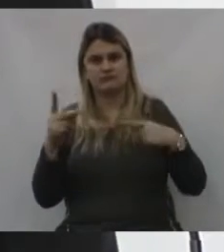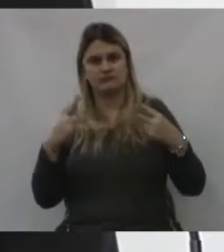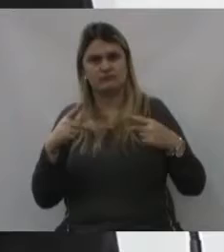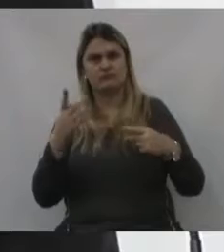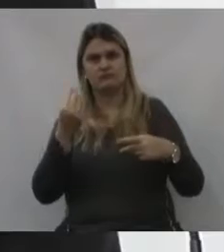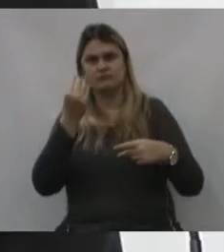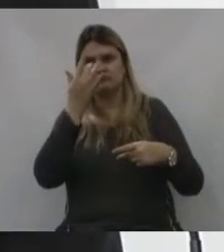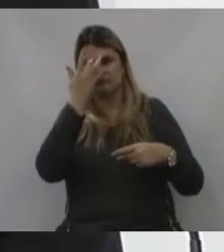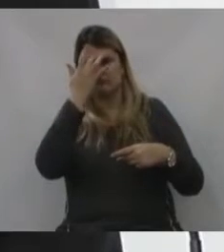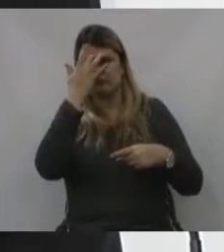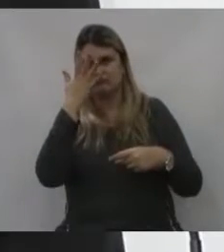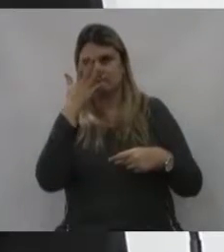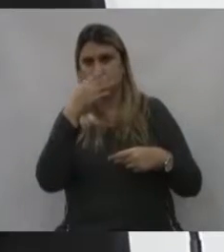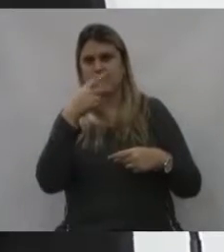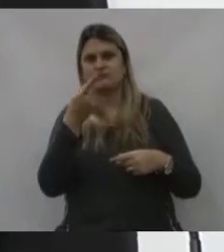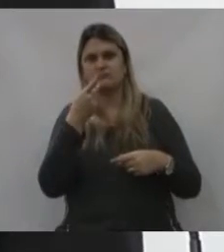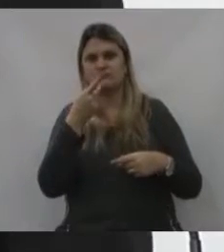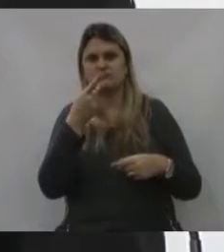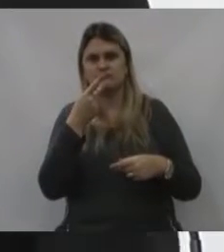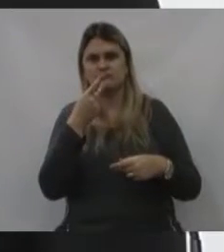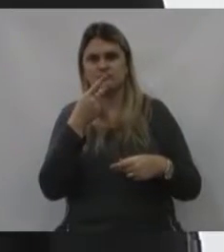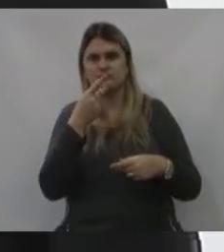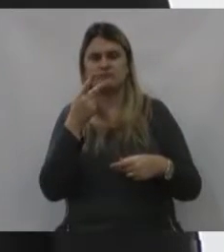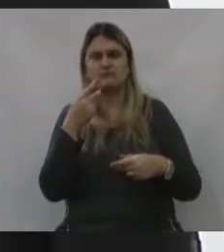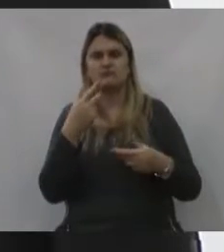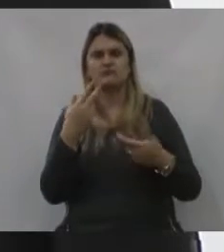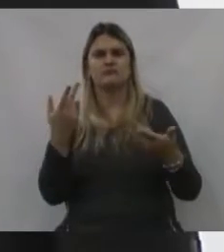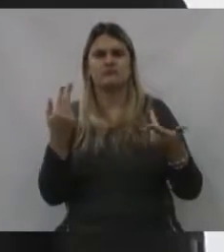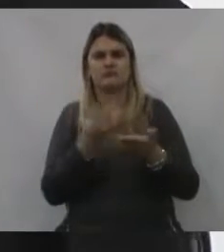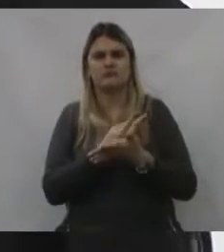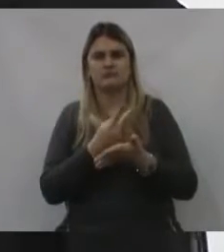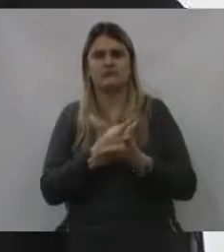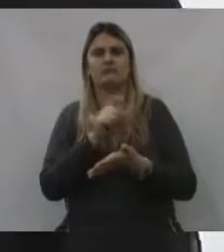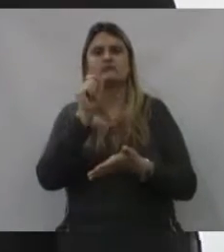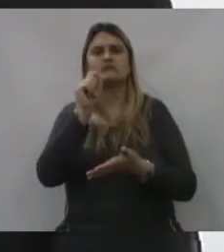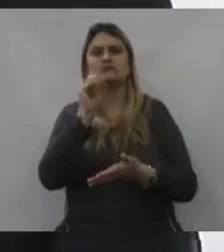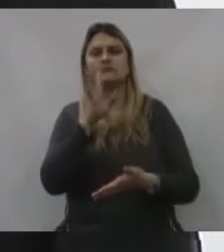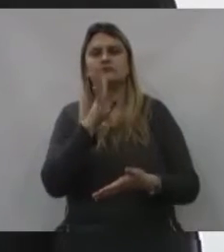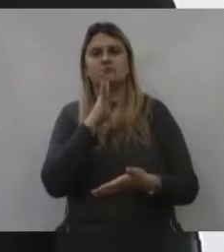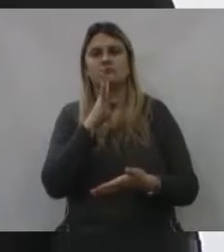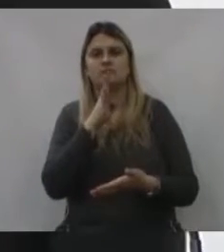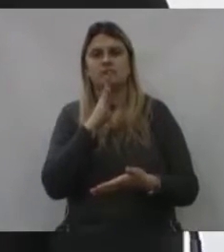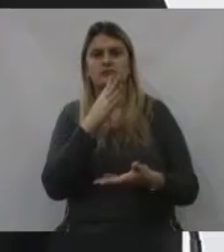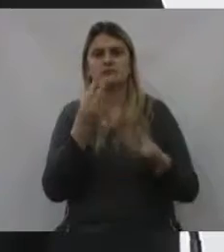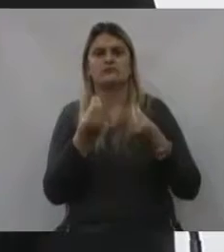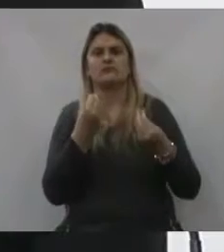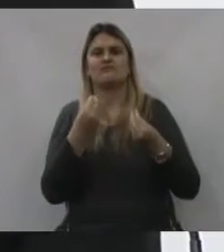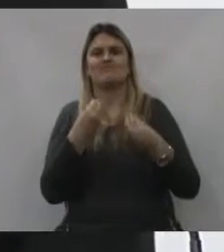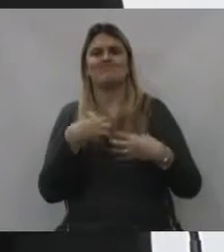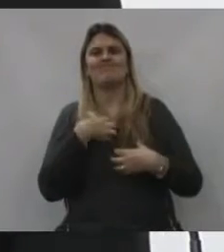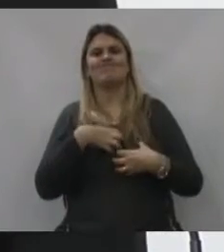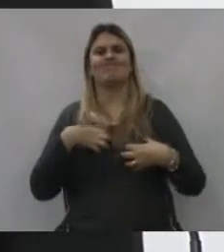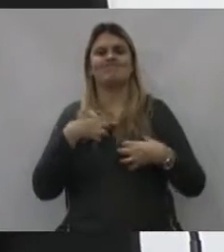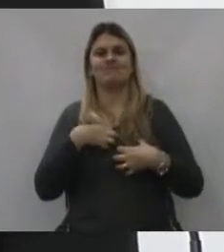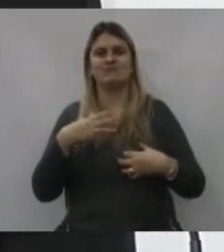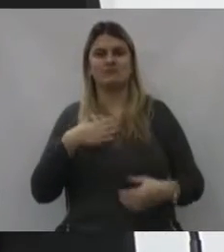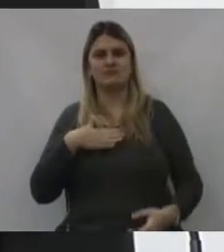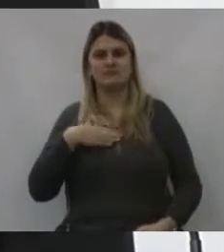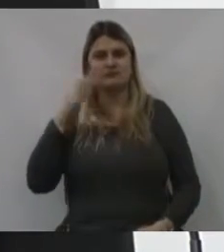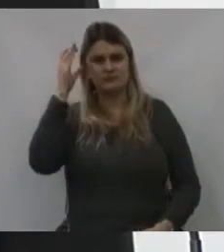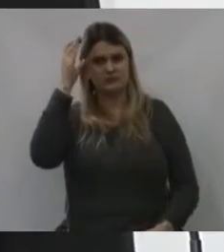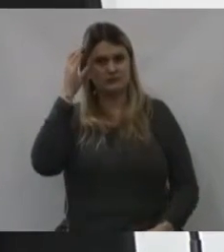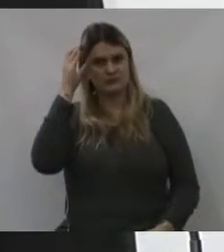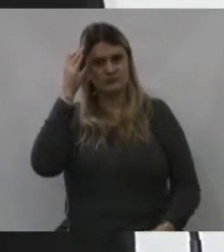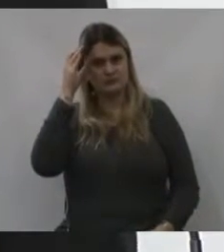classe política, é muito fácil você levar um tiro pelas costas aí na rua com uma situação dessa. Quem conhece, como que eu fico com a